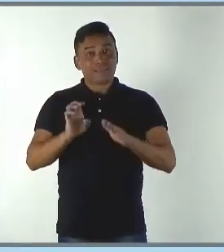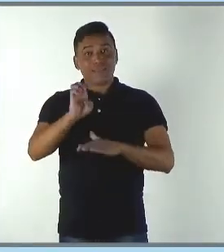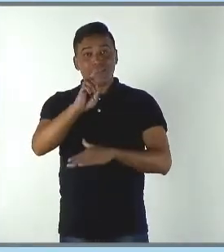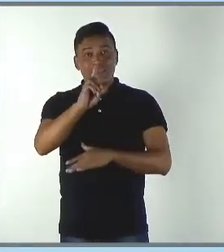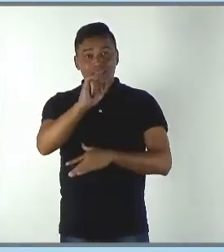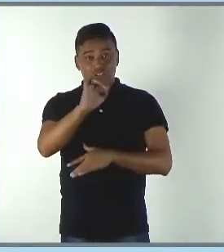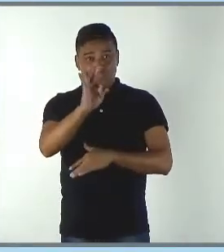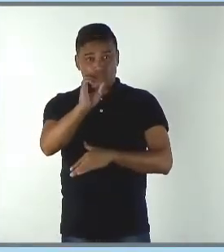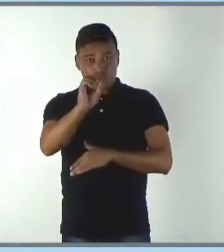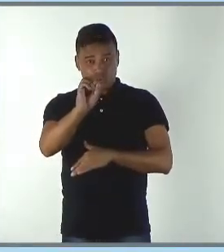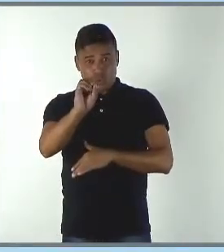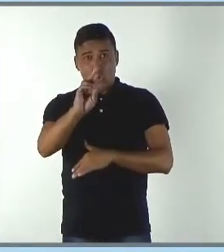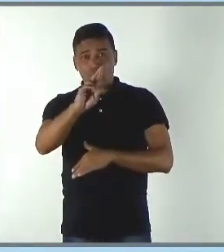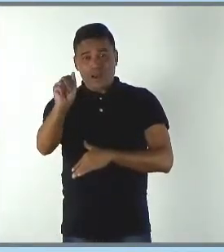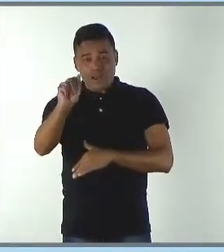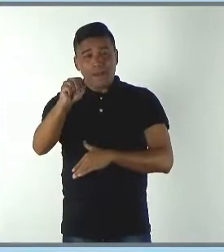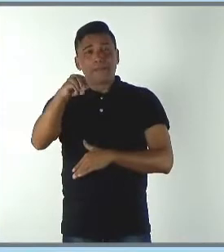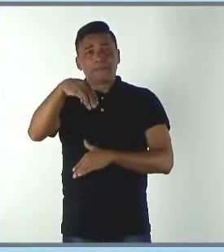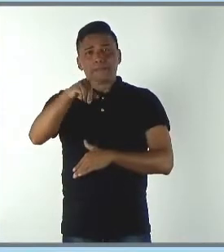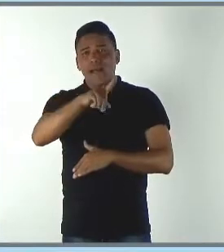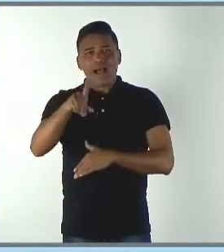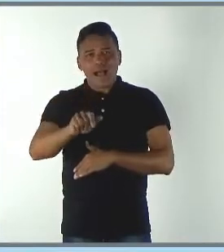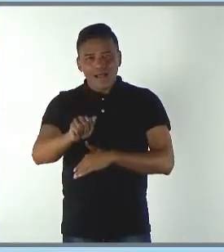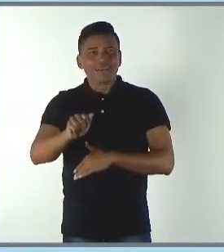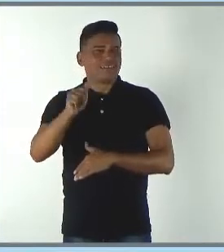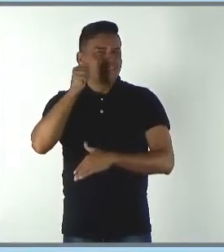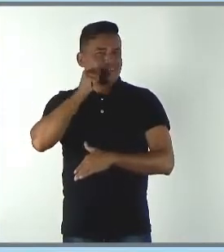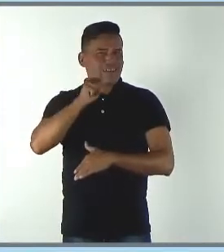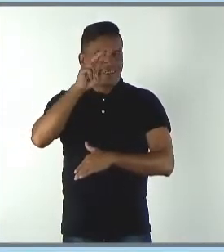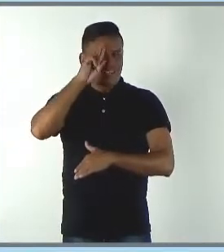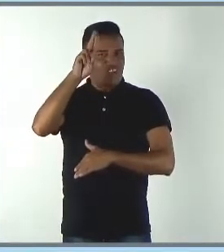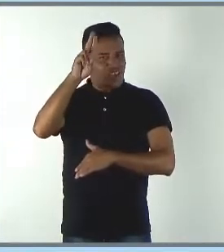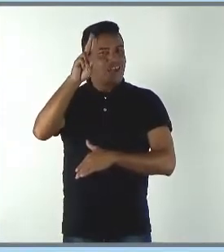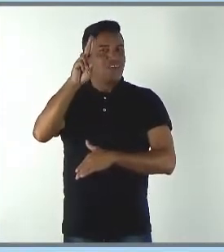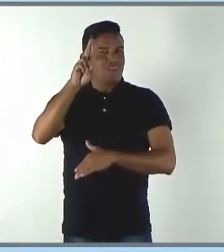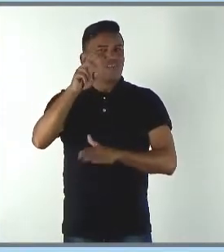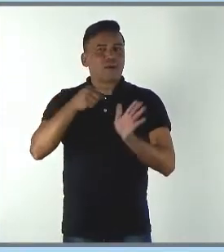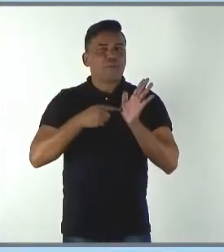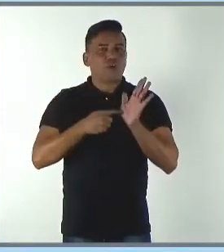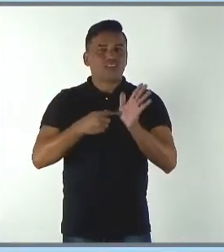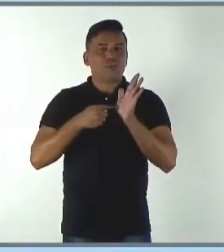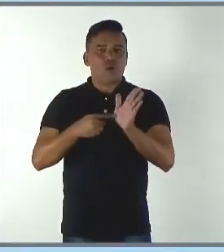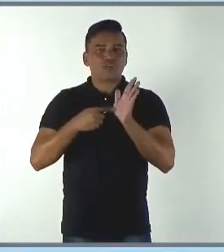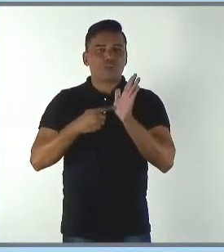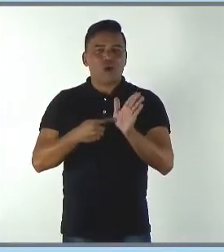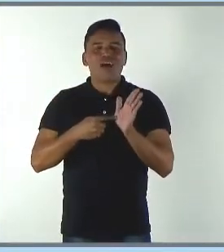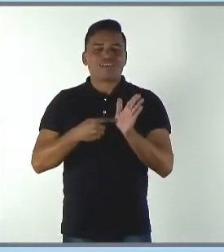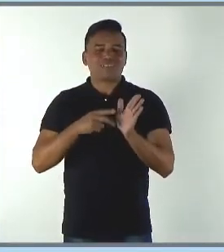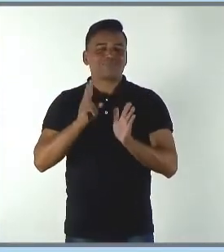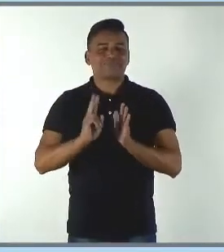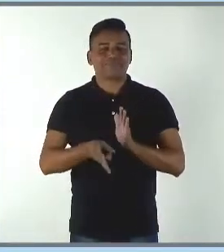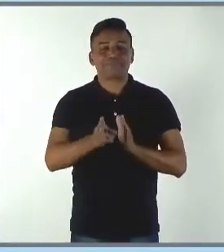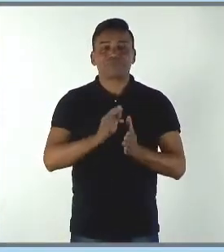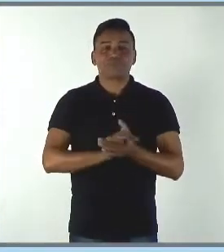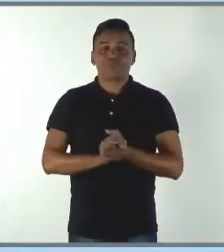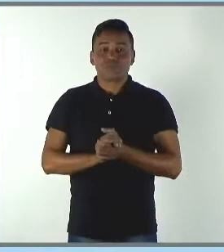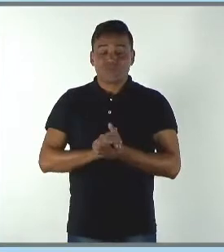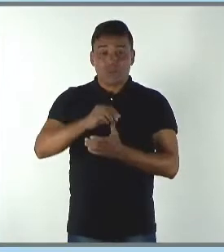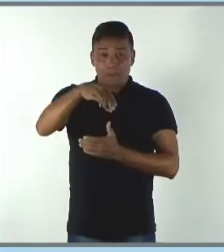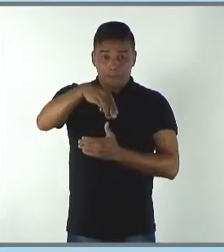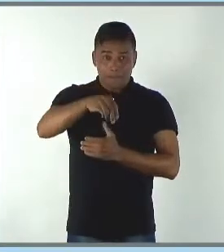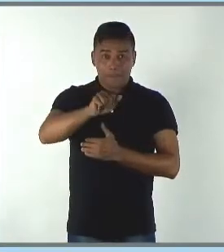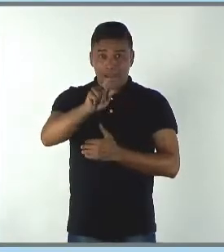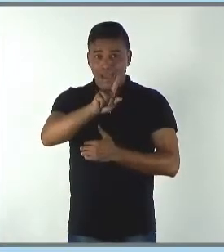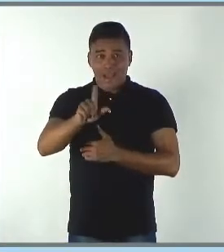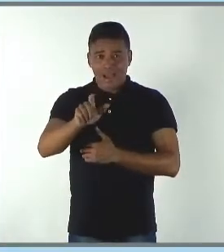3 décadas, já vem colocando em curso. Então, o primeiro detalhe, a Masa tem uma profunda